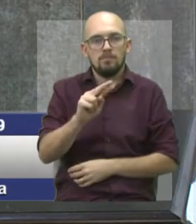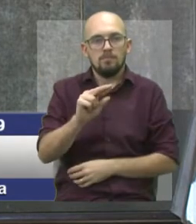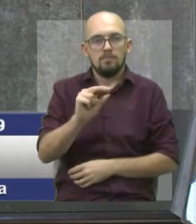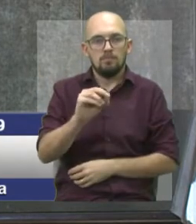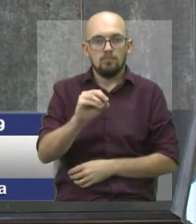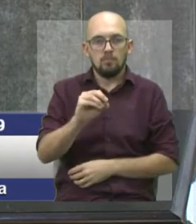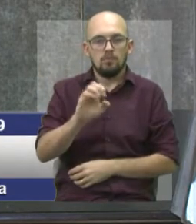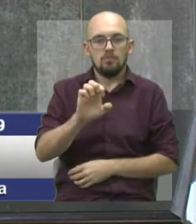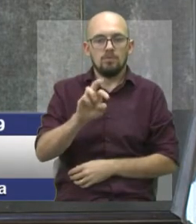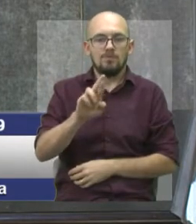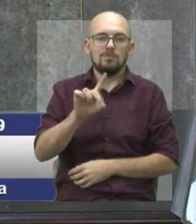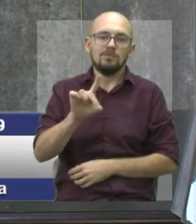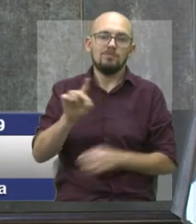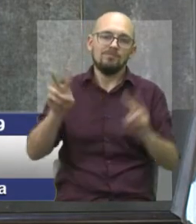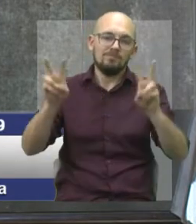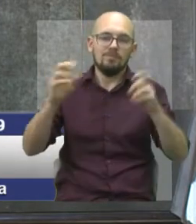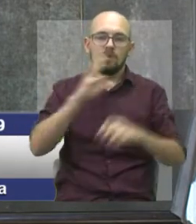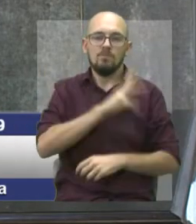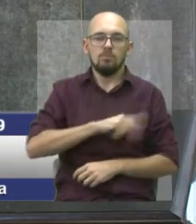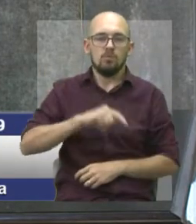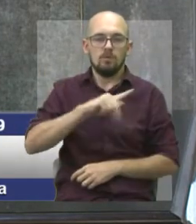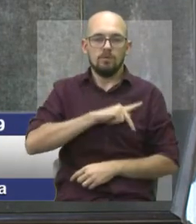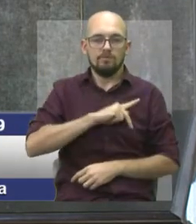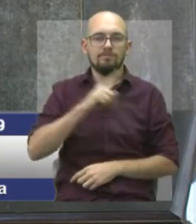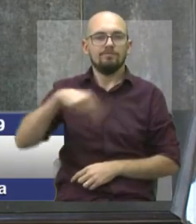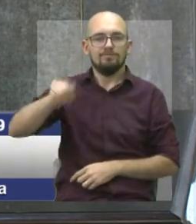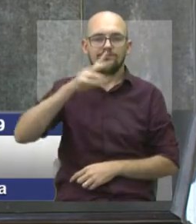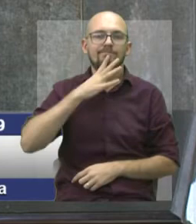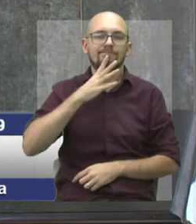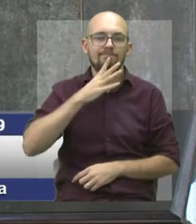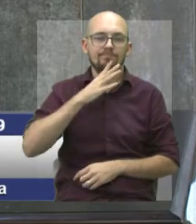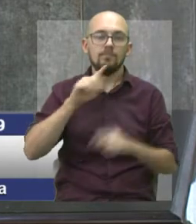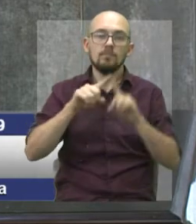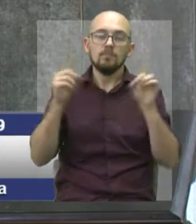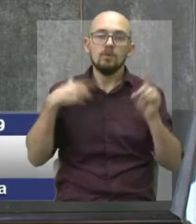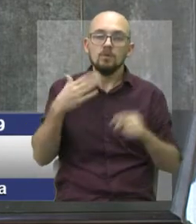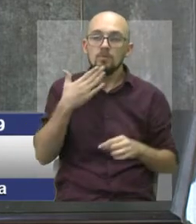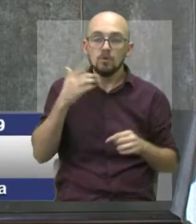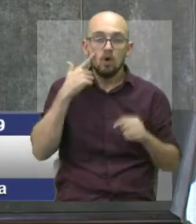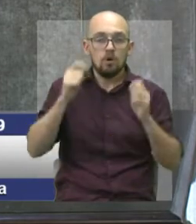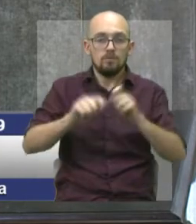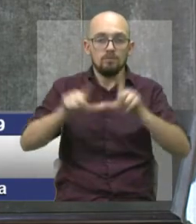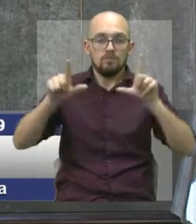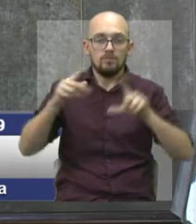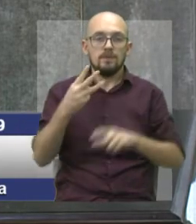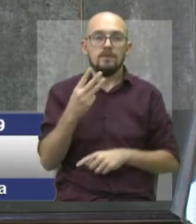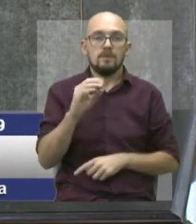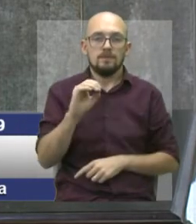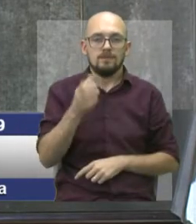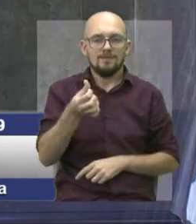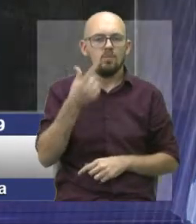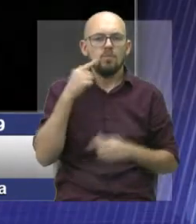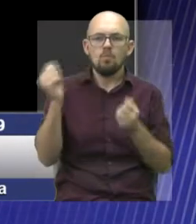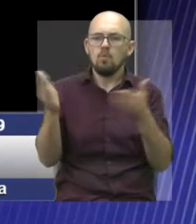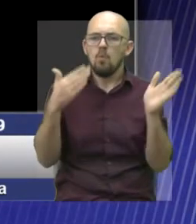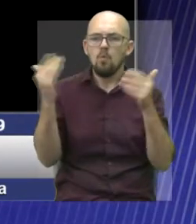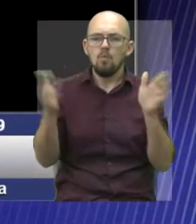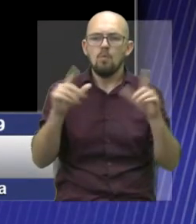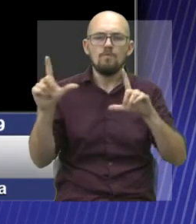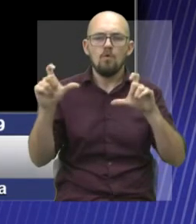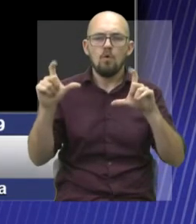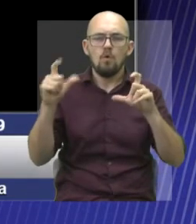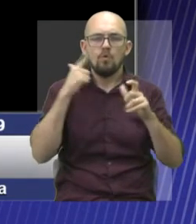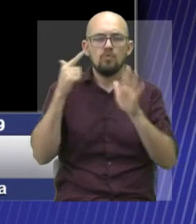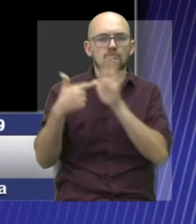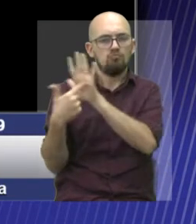Violência, conhecido por todos, PROERD. Mas eu já gostaria de solicitar a pasta 306, porque são muitas fotos, né? Então, aproveitando